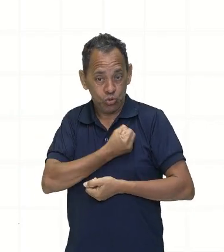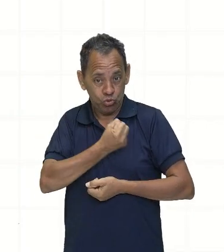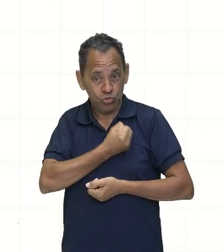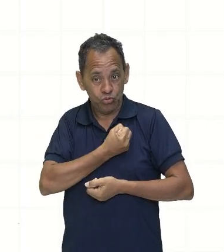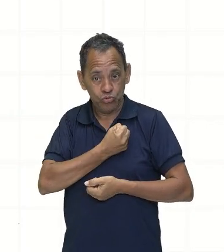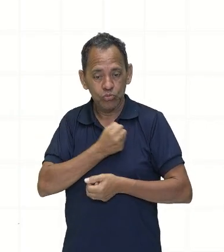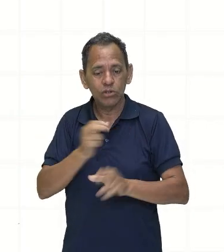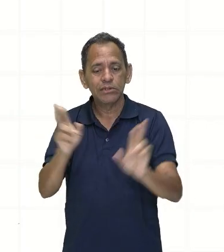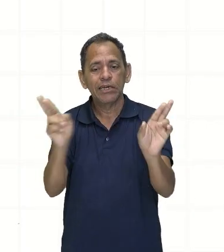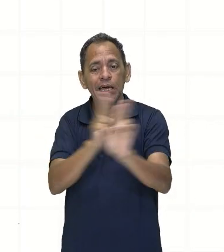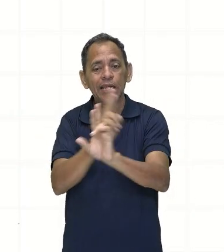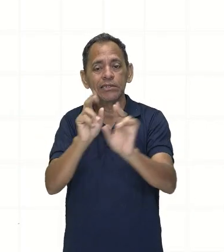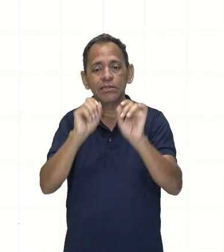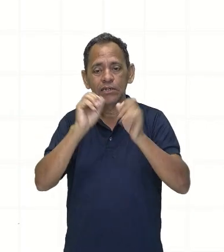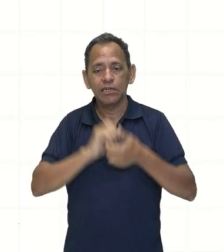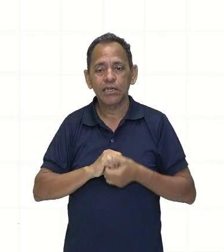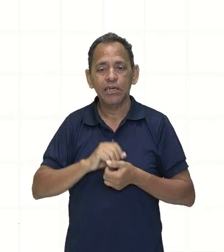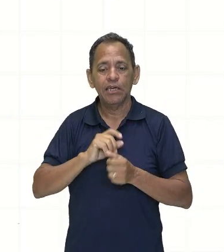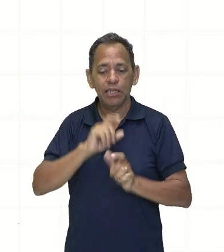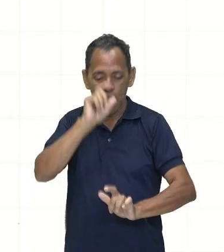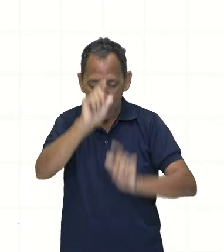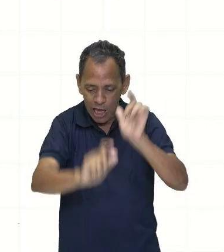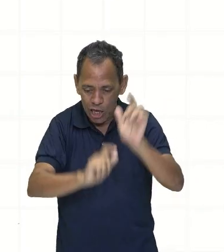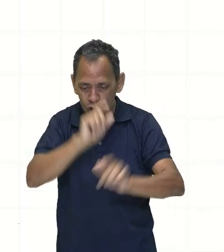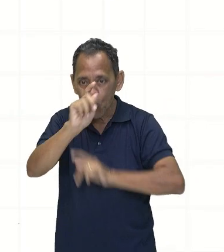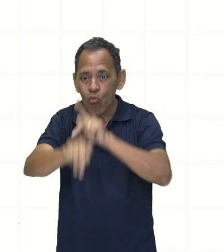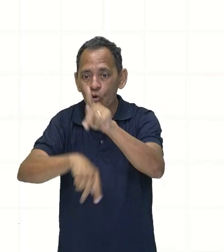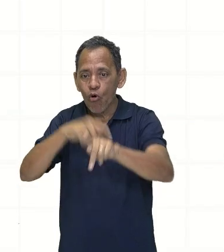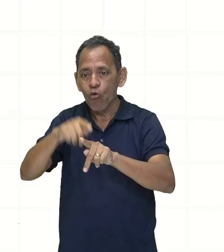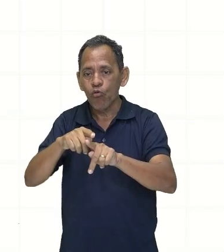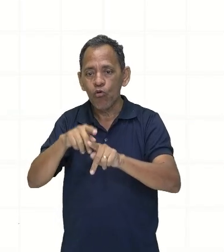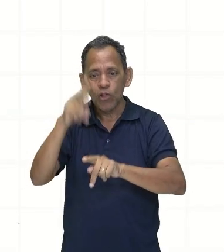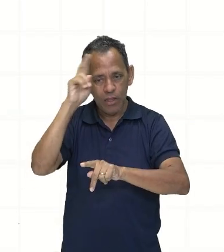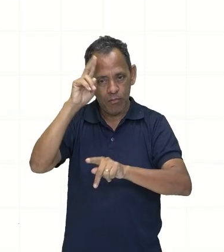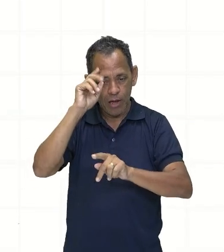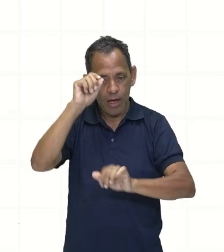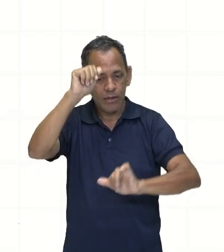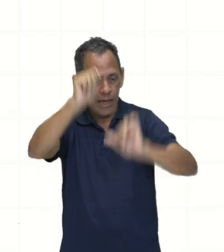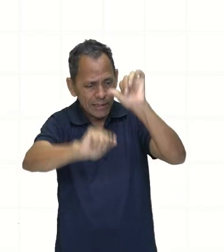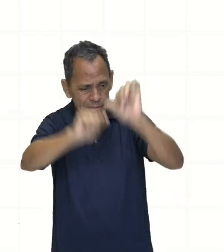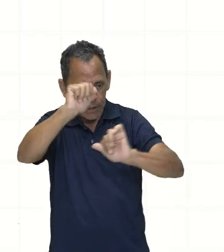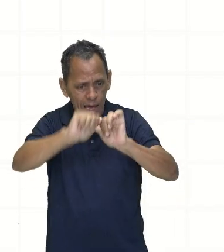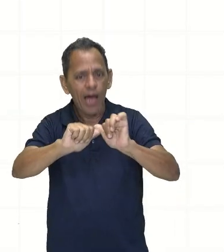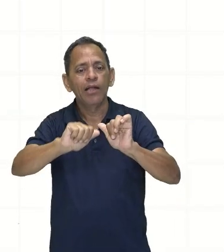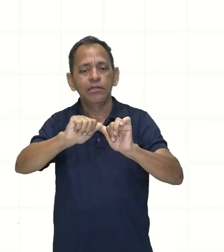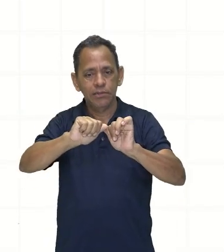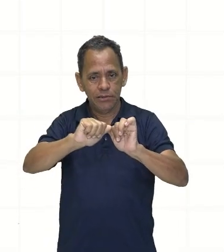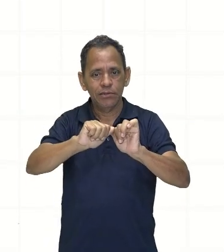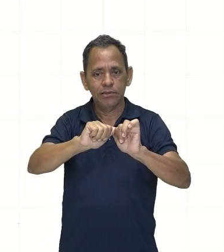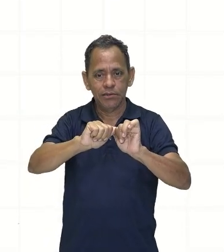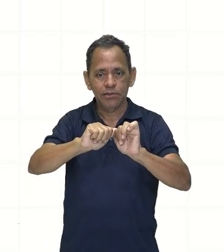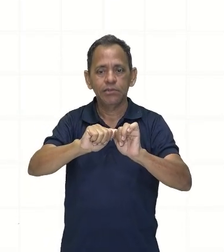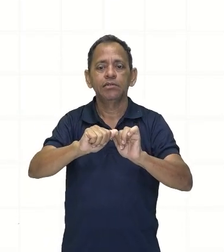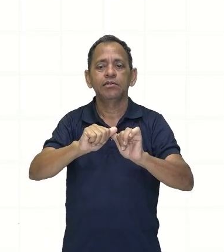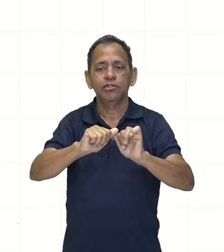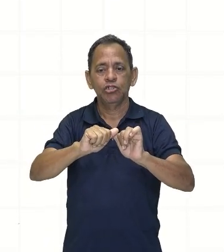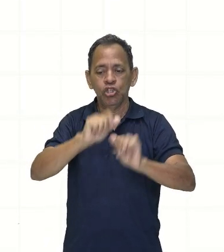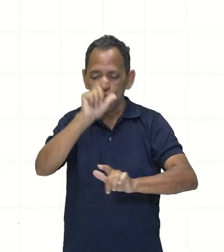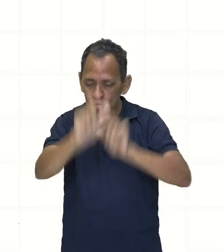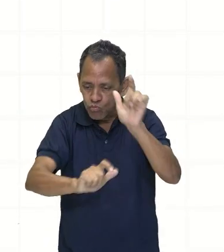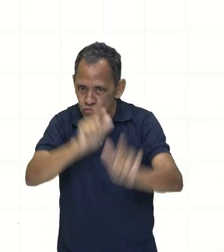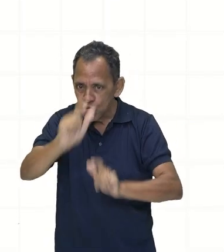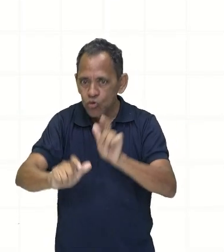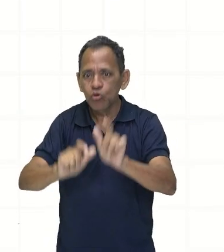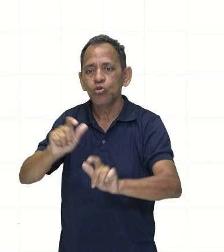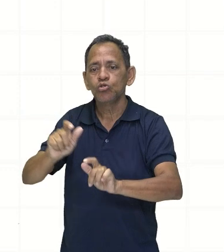essa população. Lembrando que aí a gente está fazendo a análise da população de 15 anos de idade